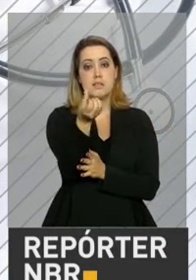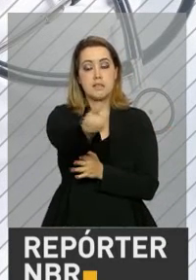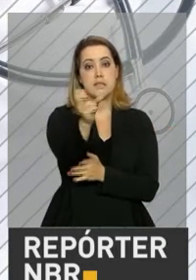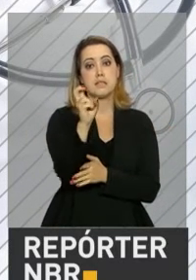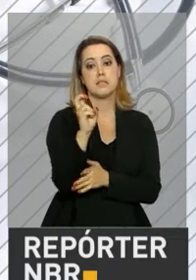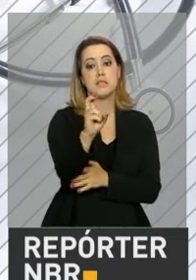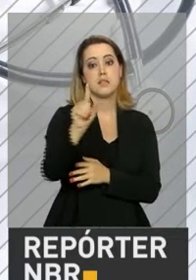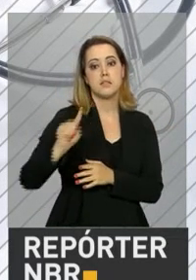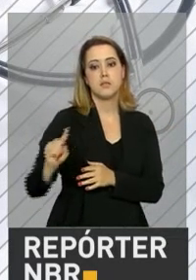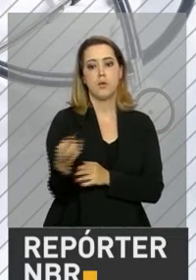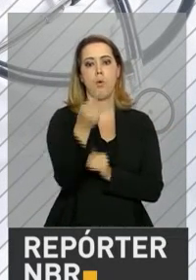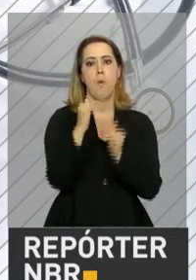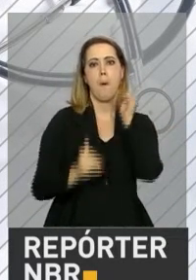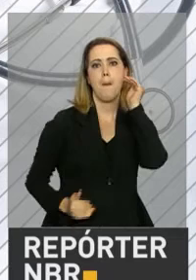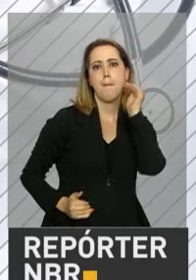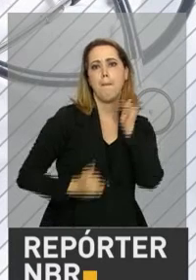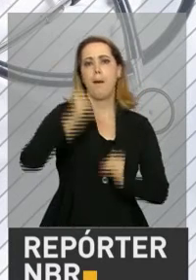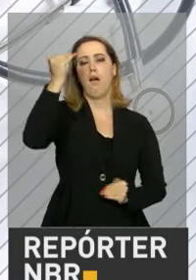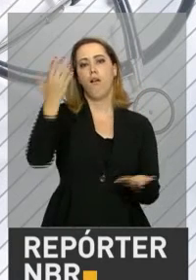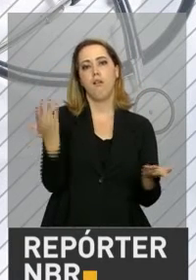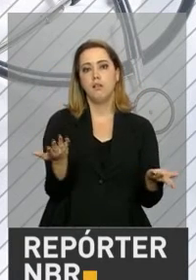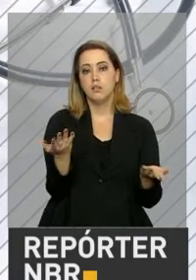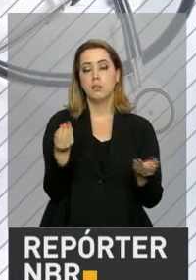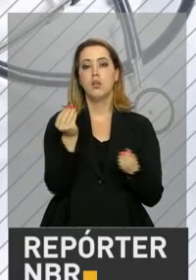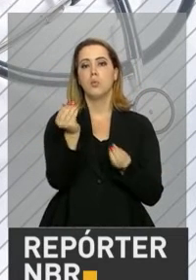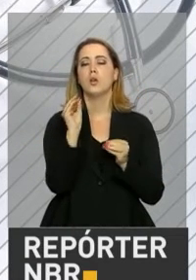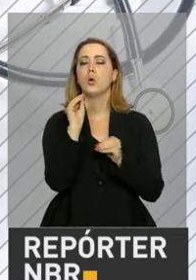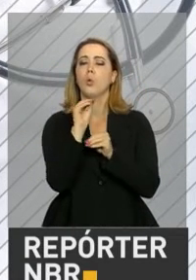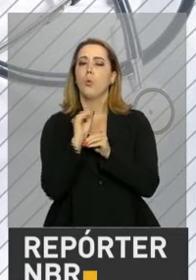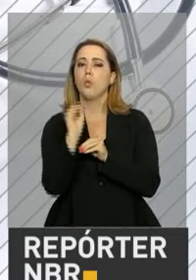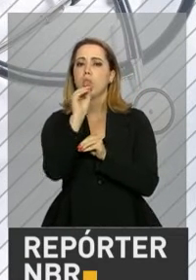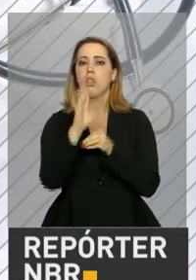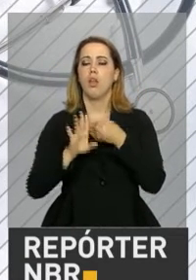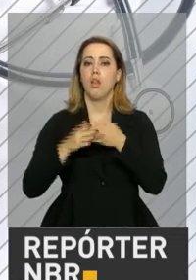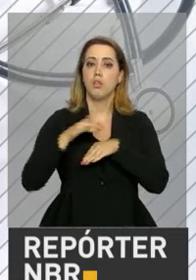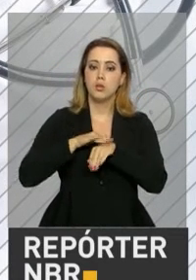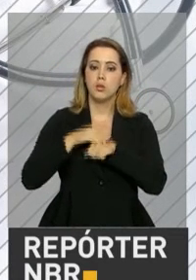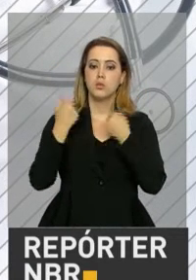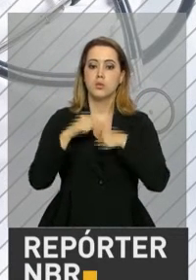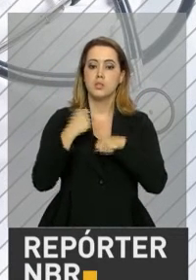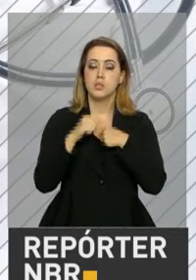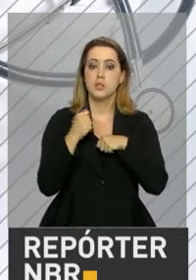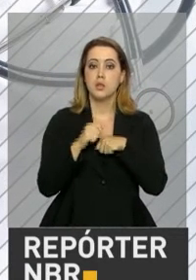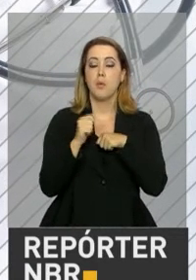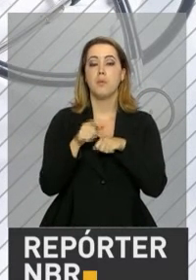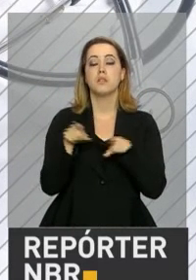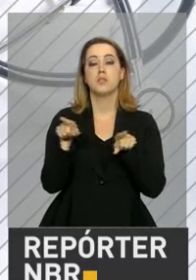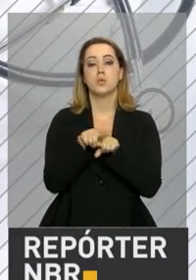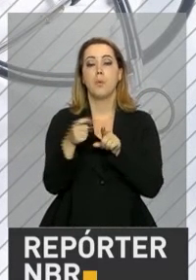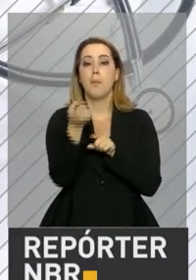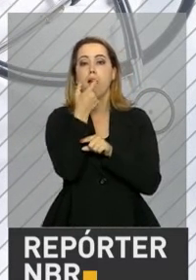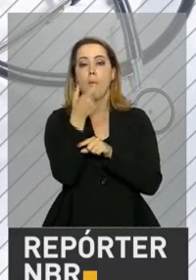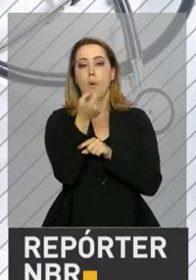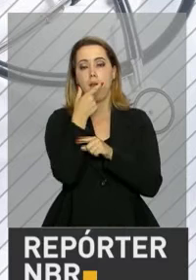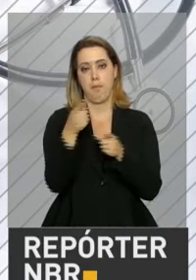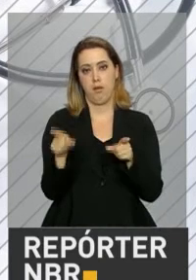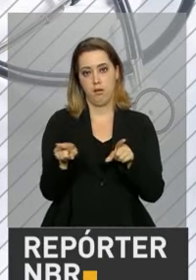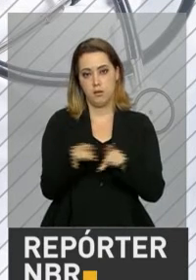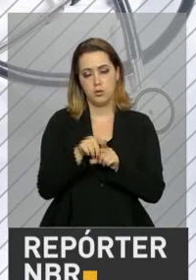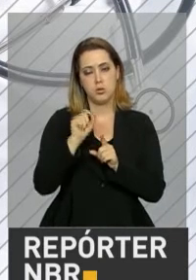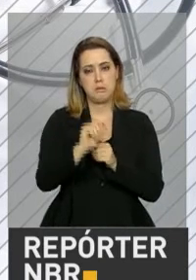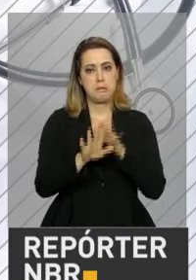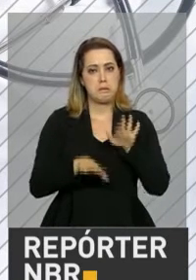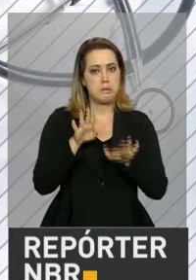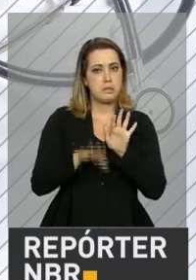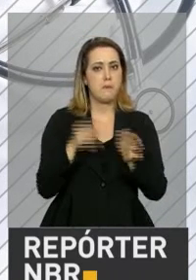de mais de 5.000 por cento para tratar a doença é preciso utilizar penicilina benzatina medicamento que às